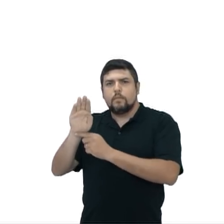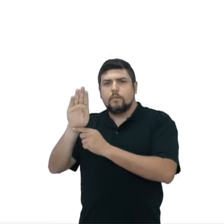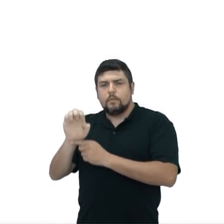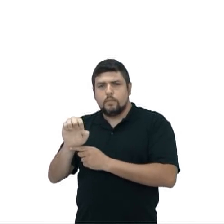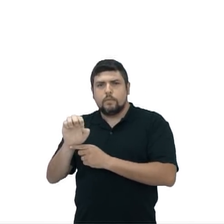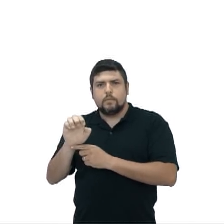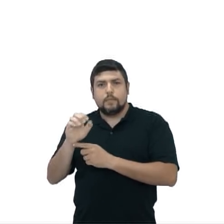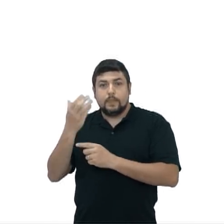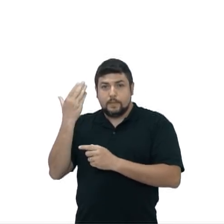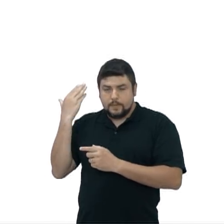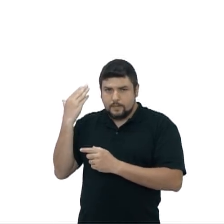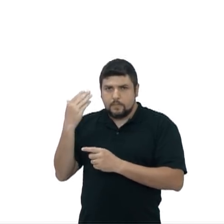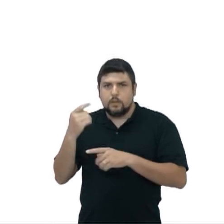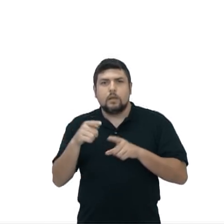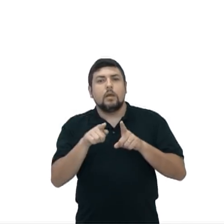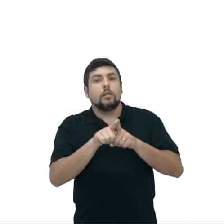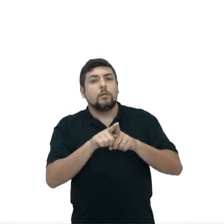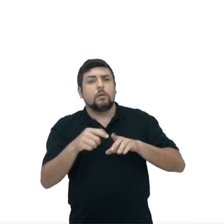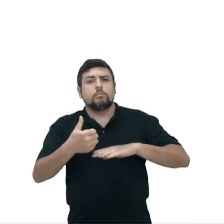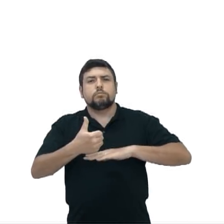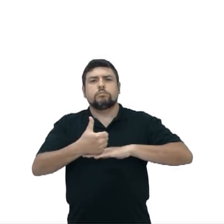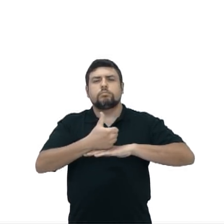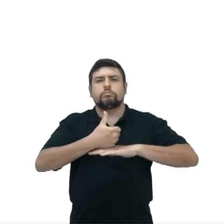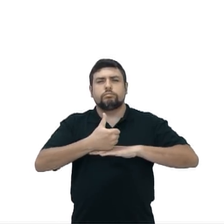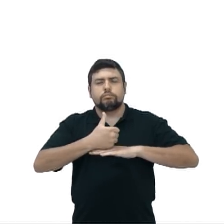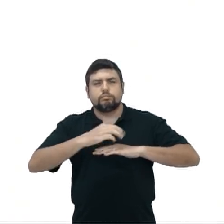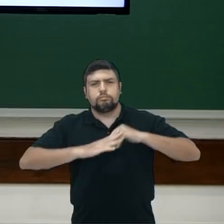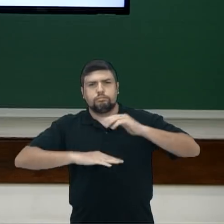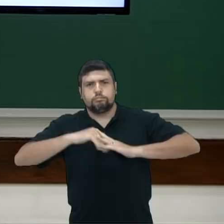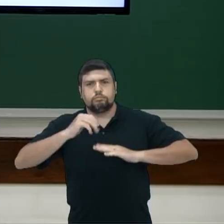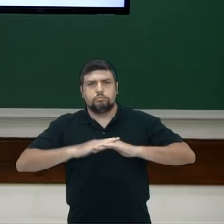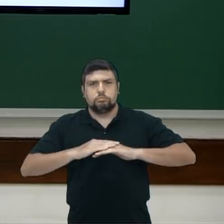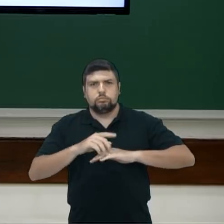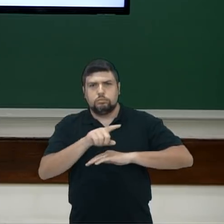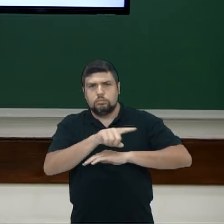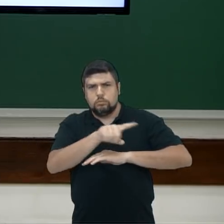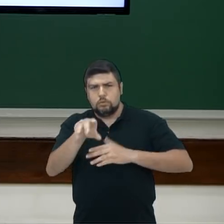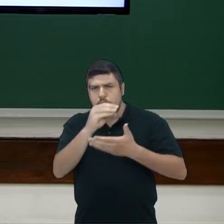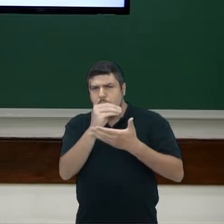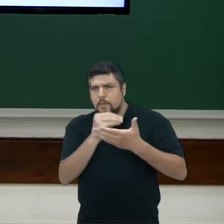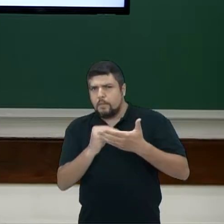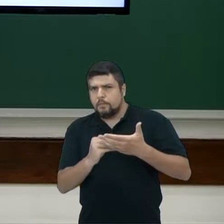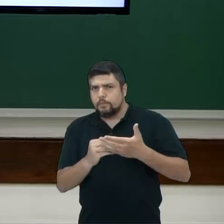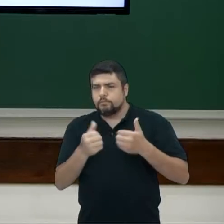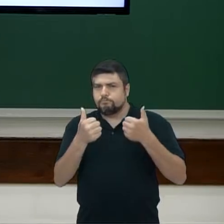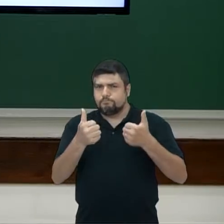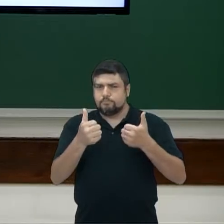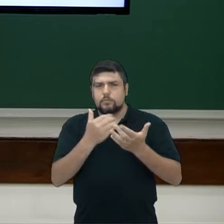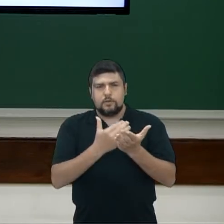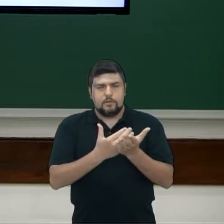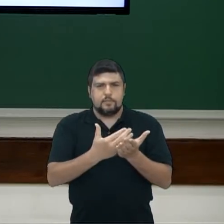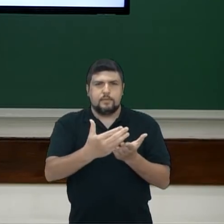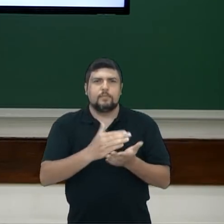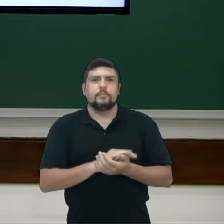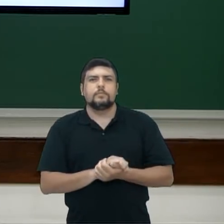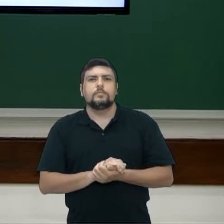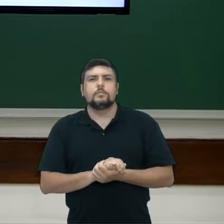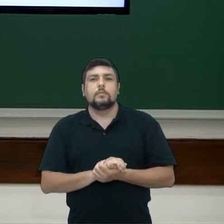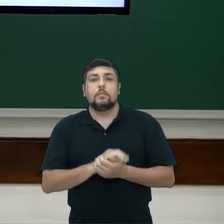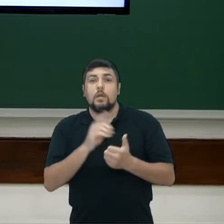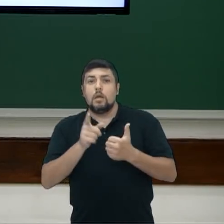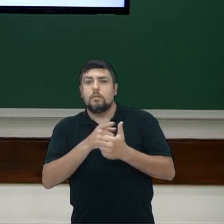sobre algumas profissões. Vocês lembram disso? Tá tudo anotadinho aí? Então vamos lá, vamos começar. Primeiro, organiza o